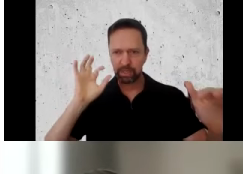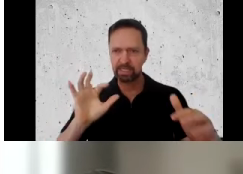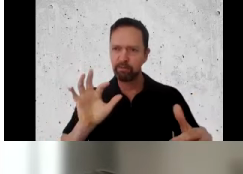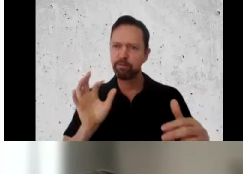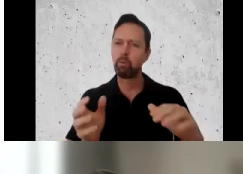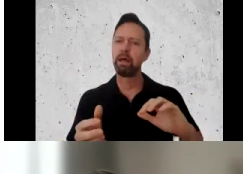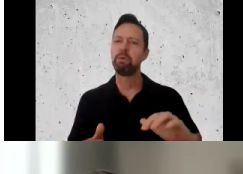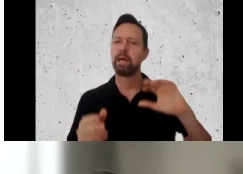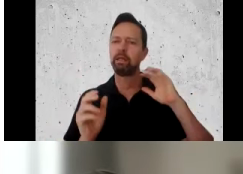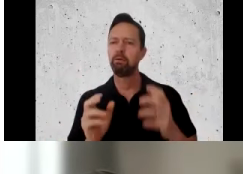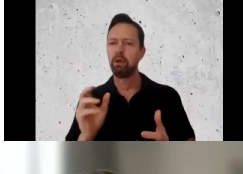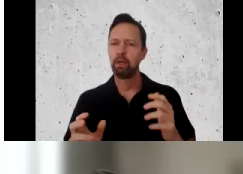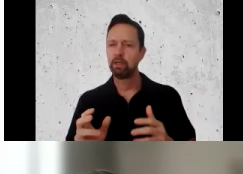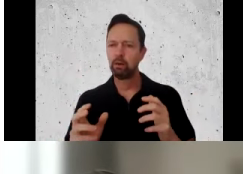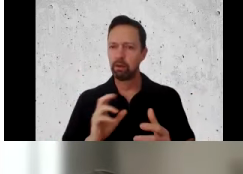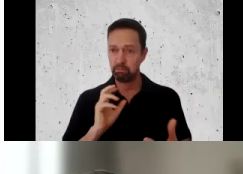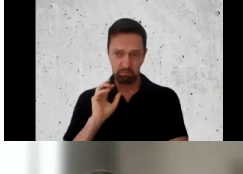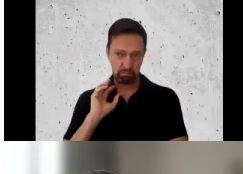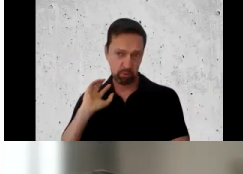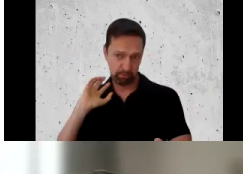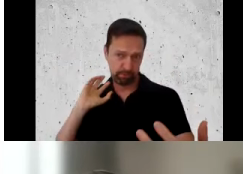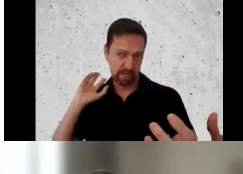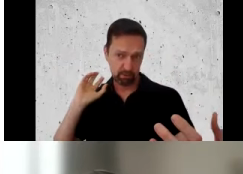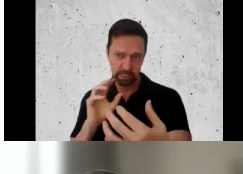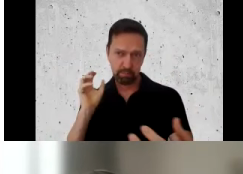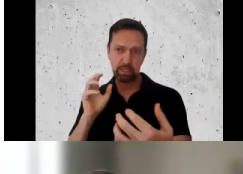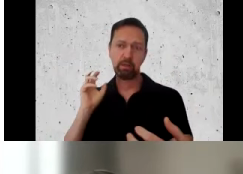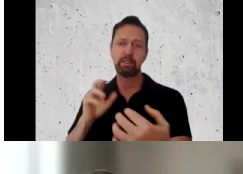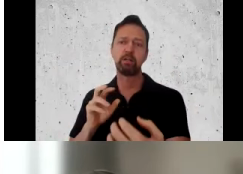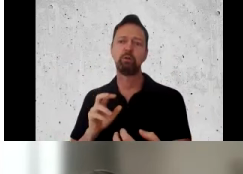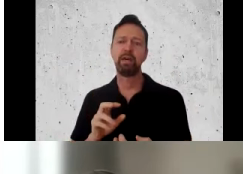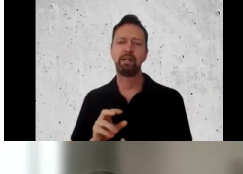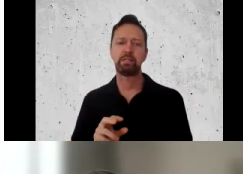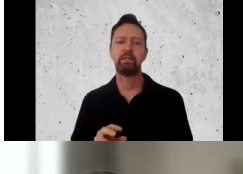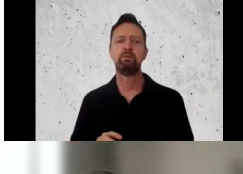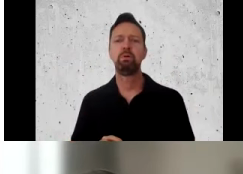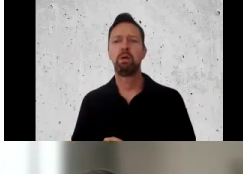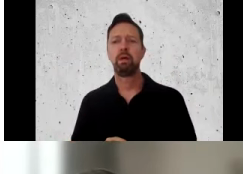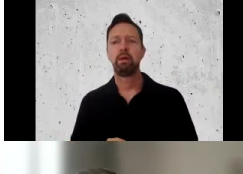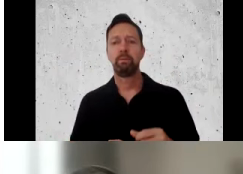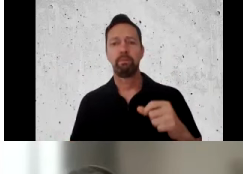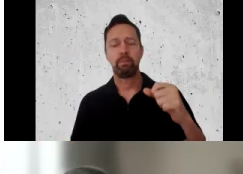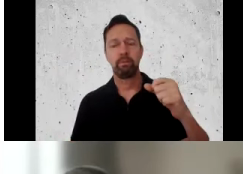chassis específico para mim aqui. Então, fizeram exatamente aquilo, entraram numa relação